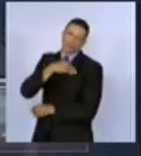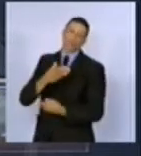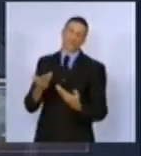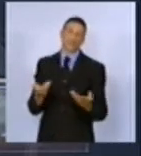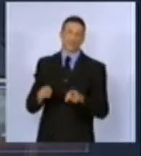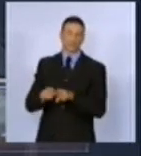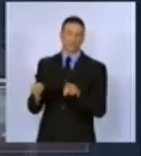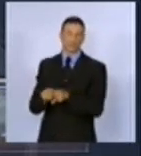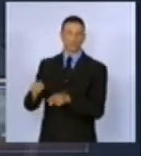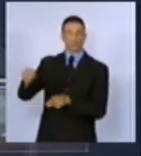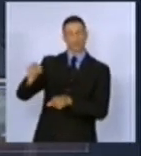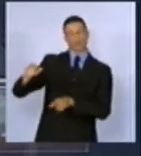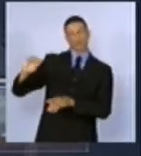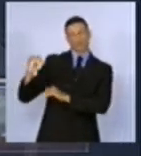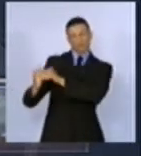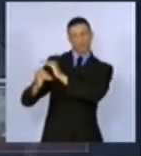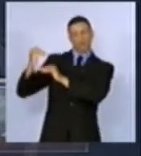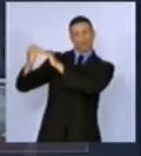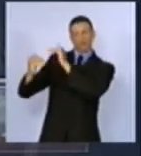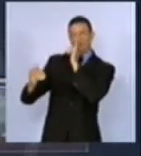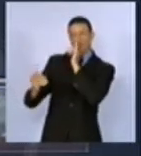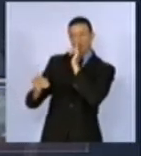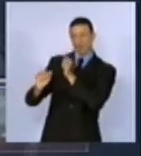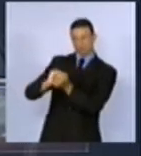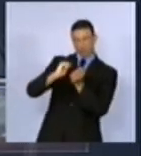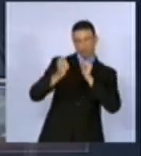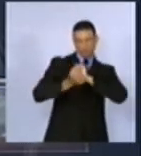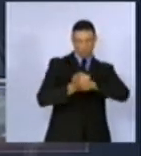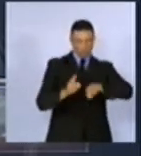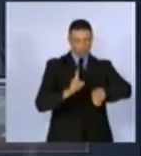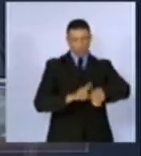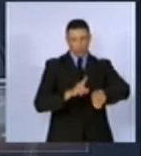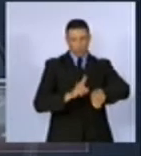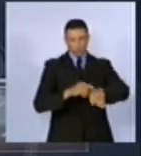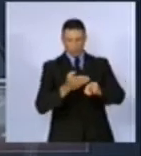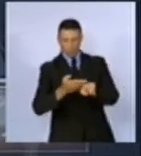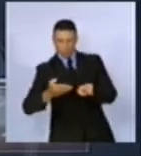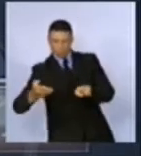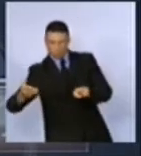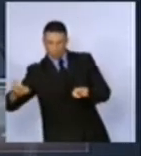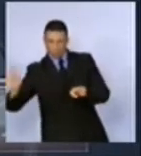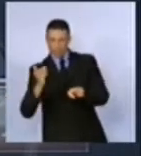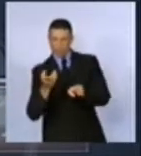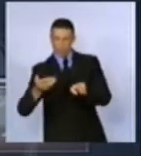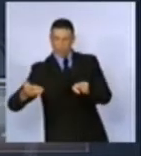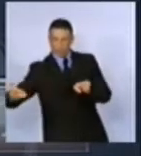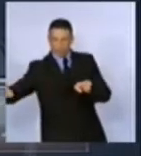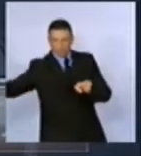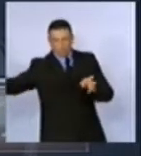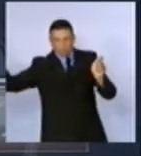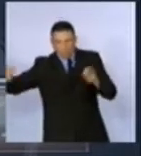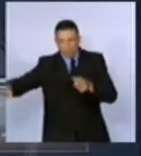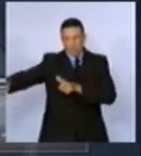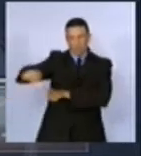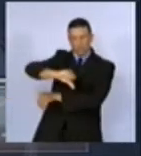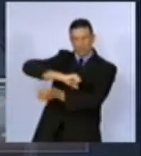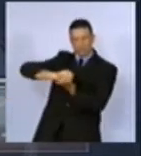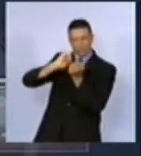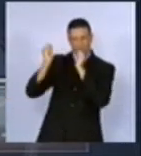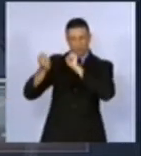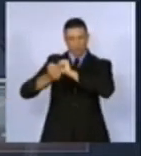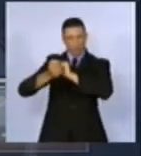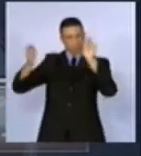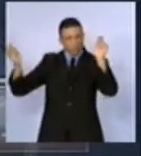que para contar que aumenta a necessidade sim de uma revisão de prazos de uma transição mais longa e que haja efetivamente